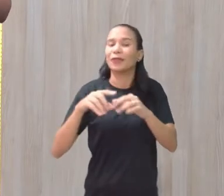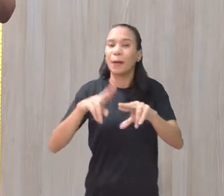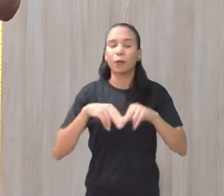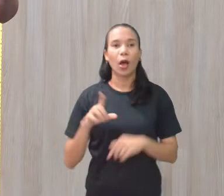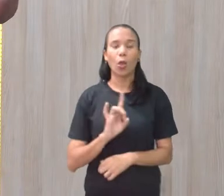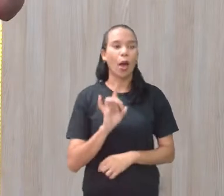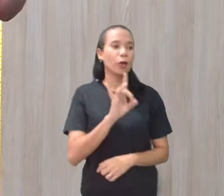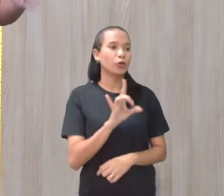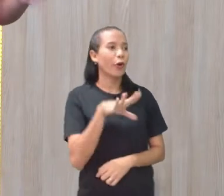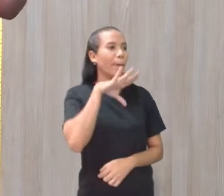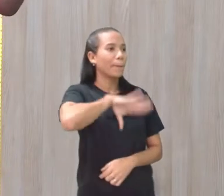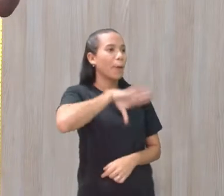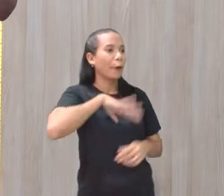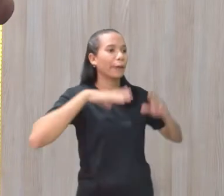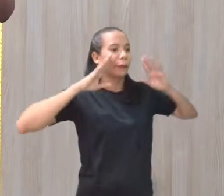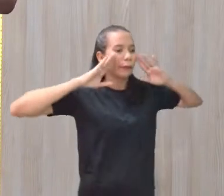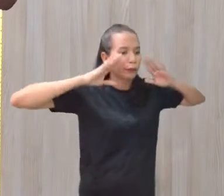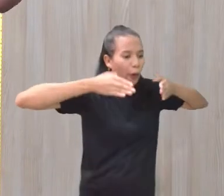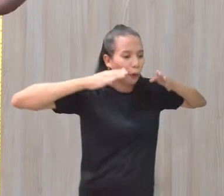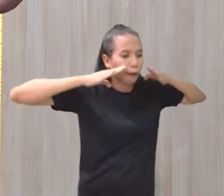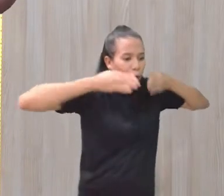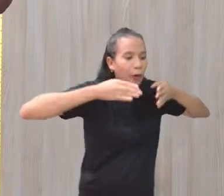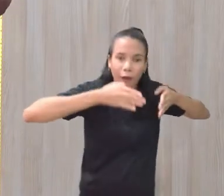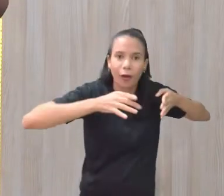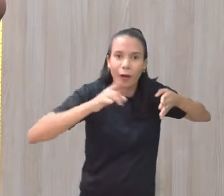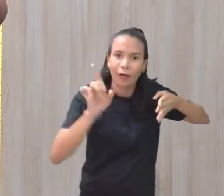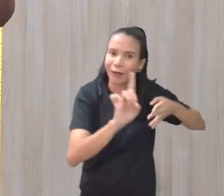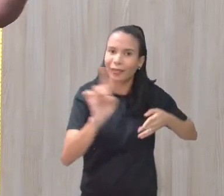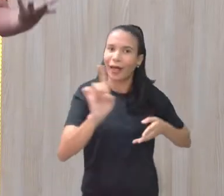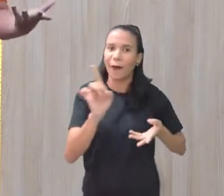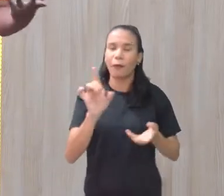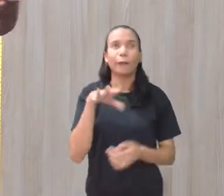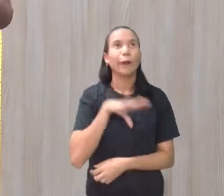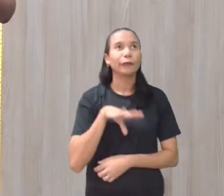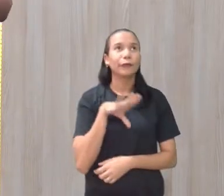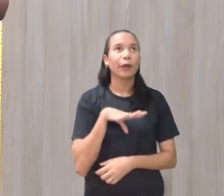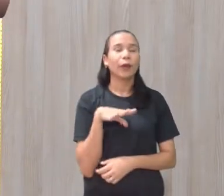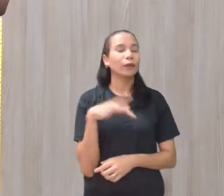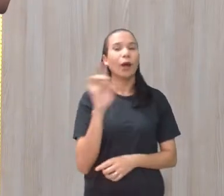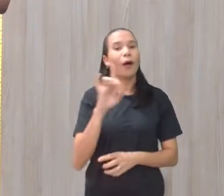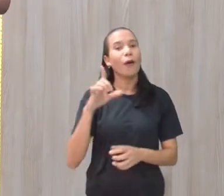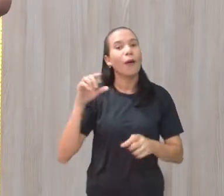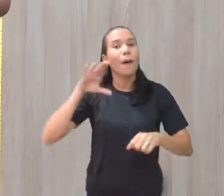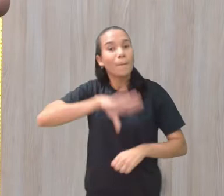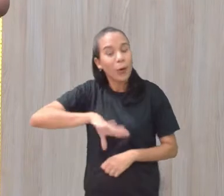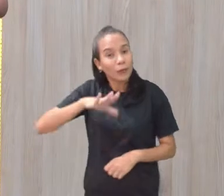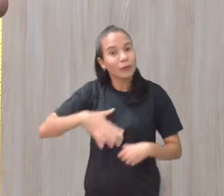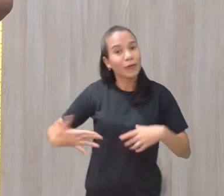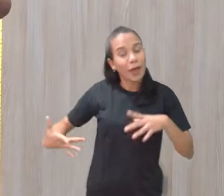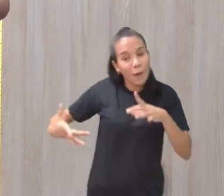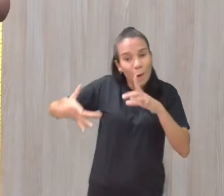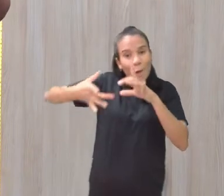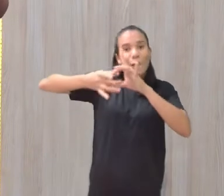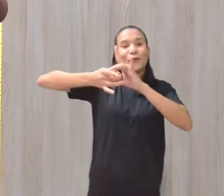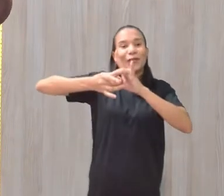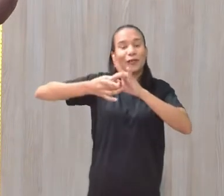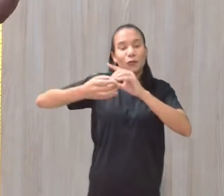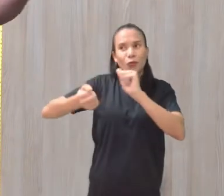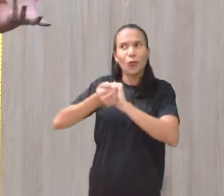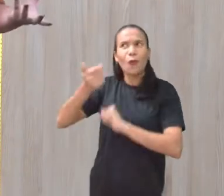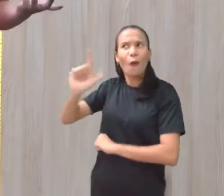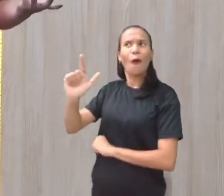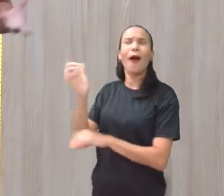não vai trabalhar português somente por português. A gente vai trabalhar língua portuguesa com